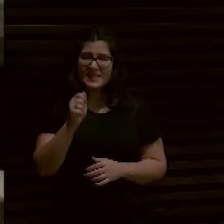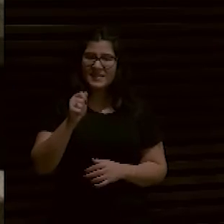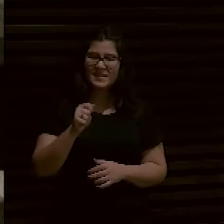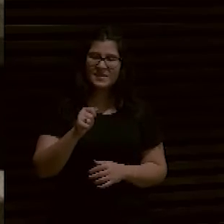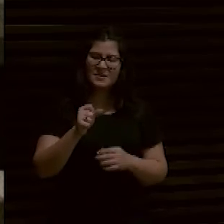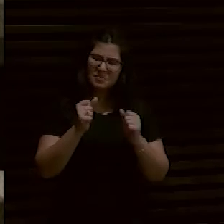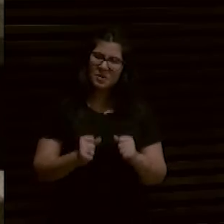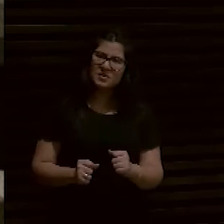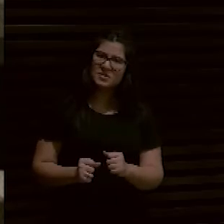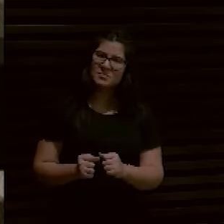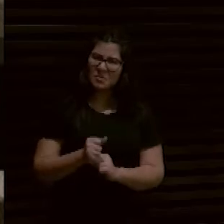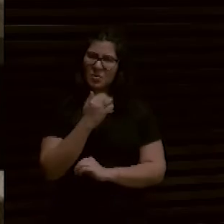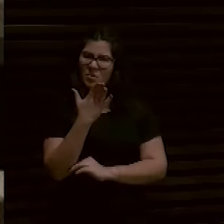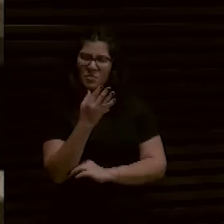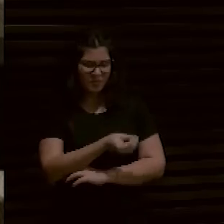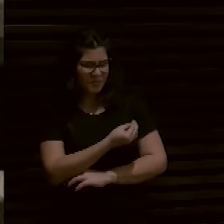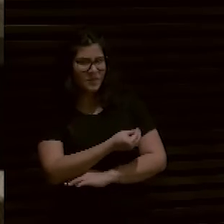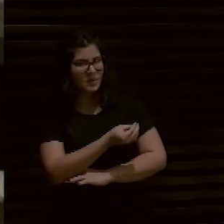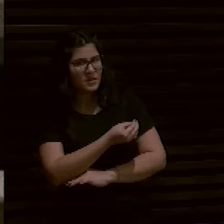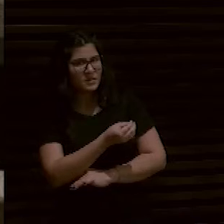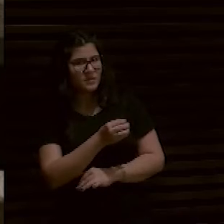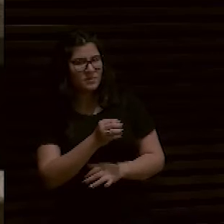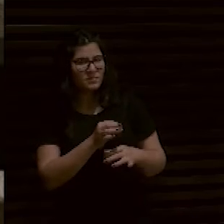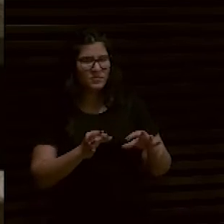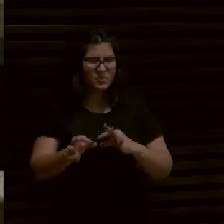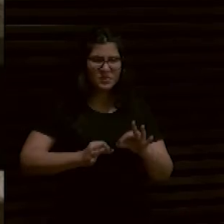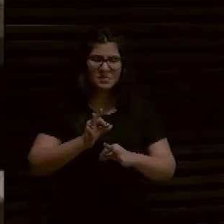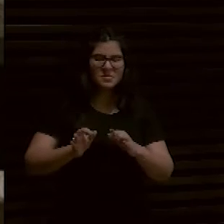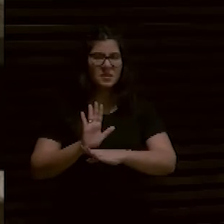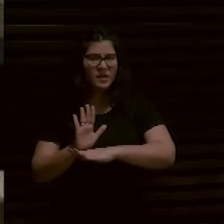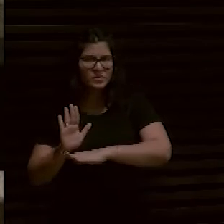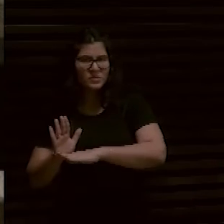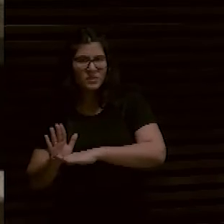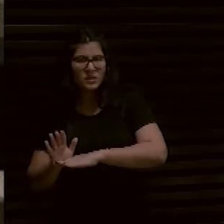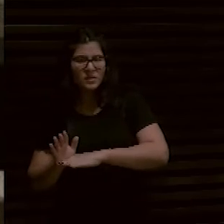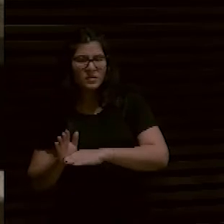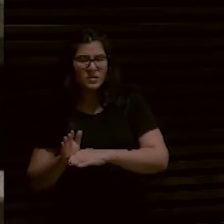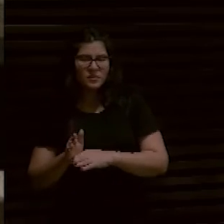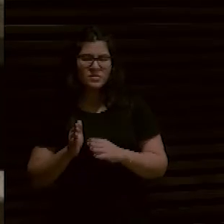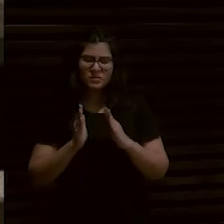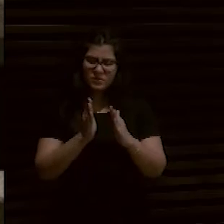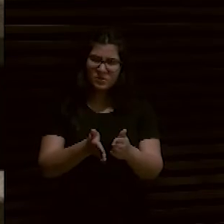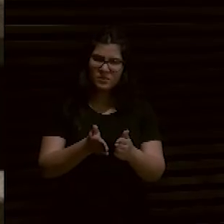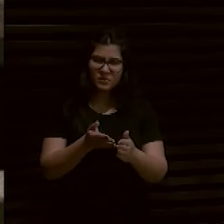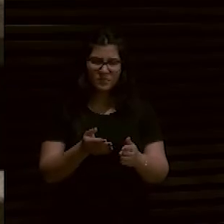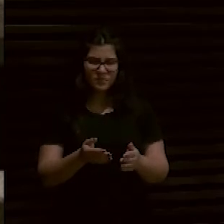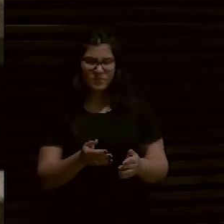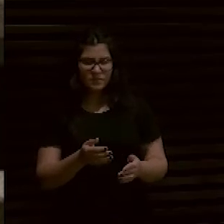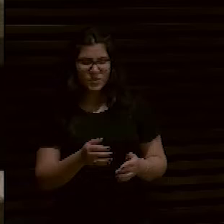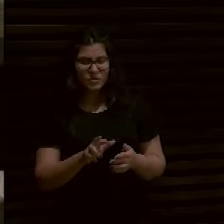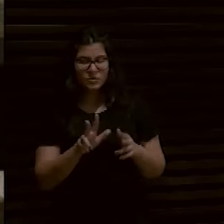muito útil para resolver algumas circunstâncias e te ordenar e direcionar algumas questões da vida, mas eu